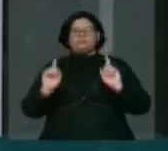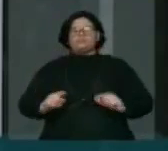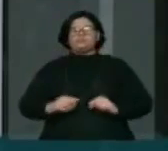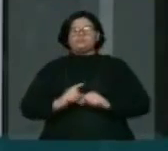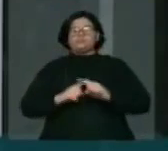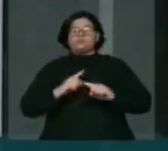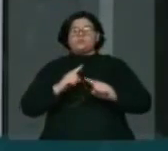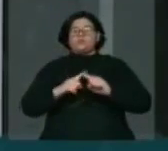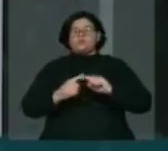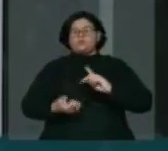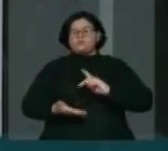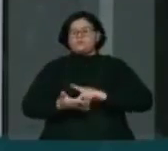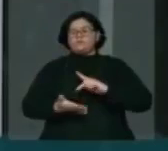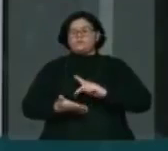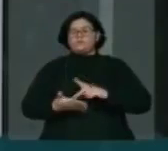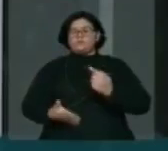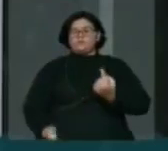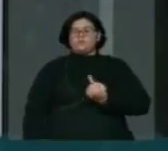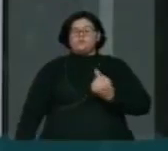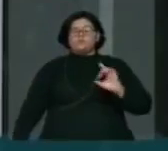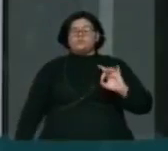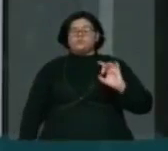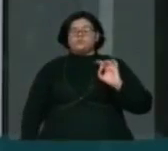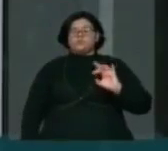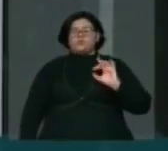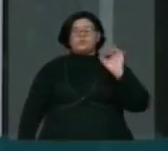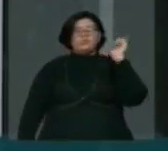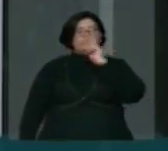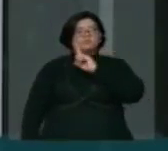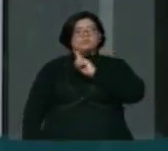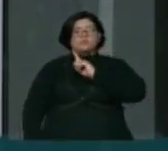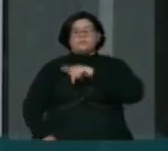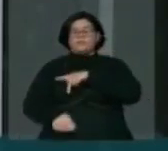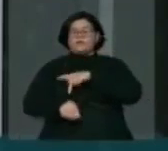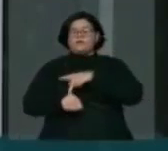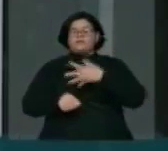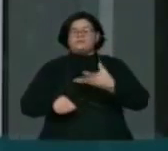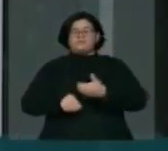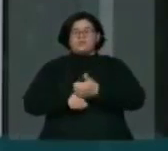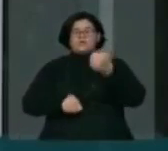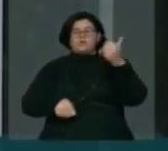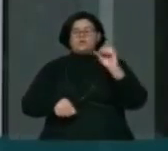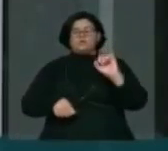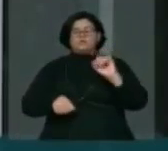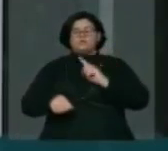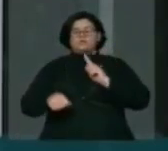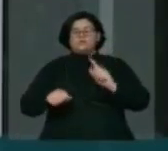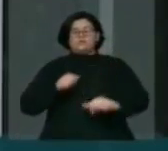na verdade, nós só seríamos um outro país se pudéssemos ter uma verdadeira